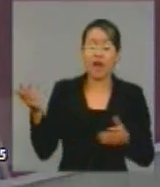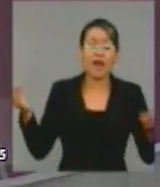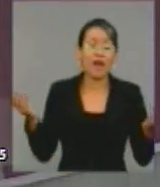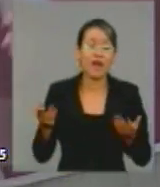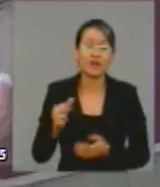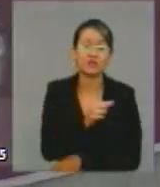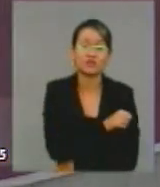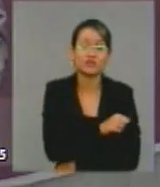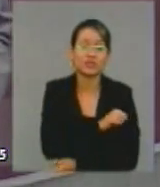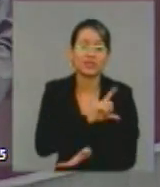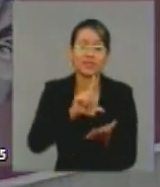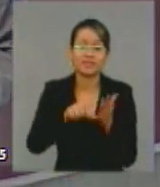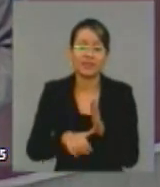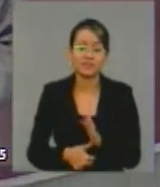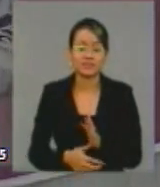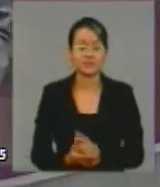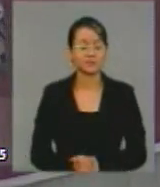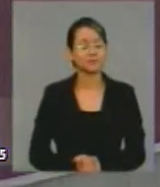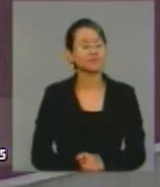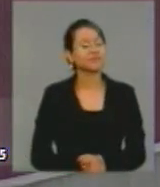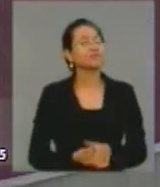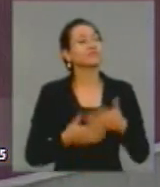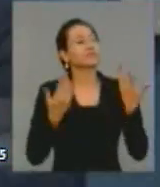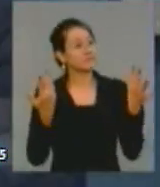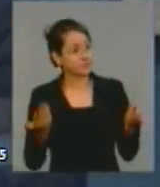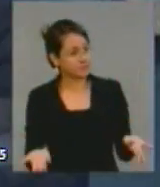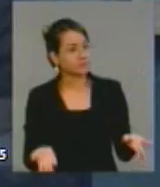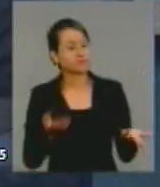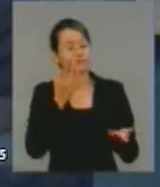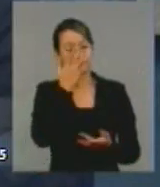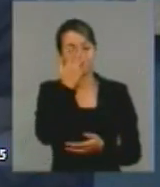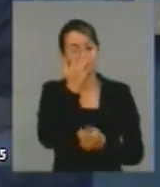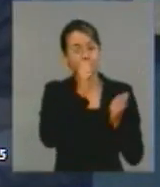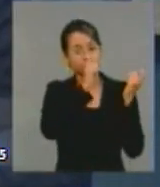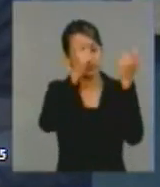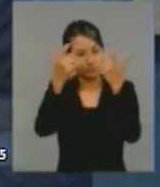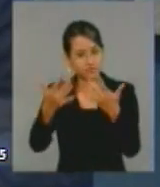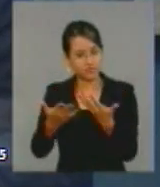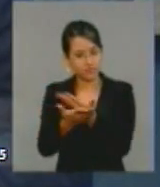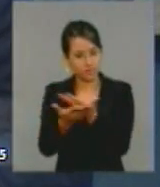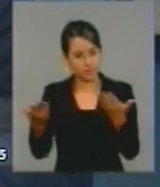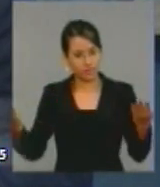discutindo legislação hídrica. Verdade. E aqui nós, para conhecimento de alguns, acho que a maioria...